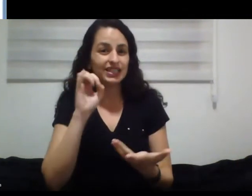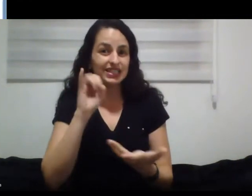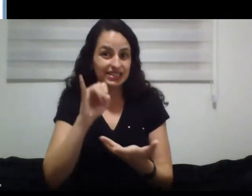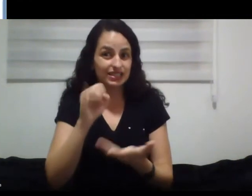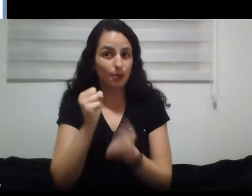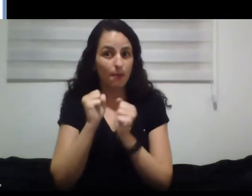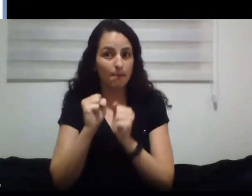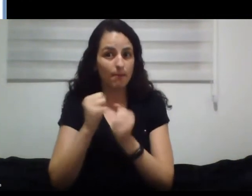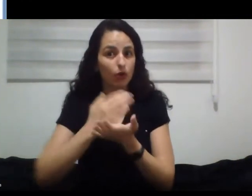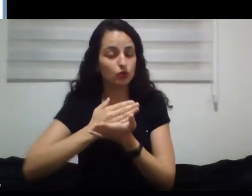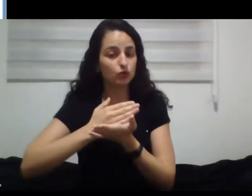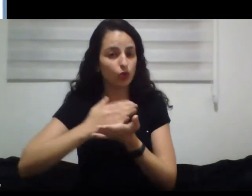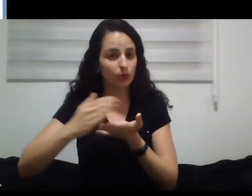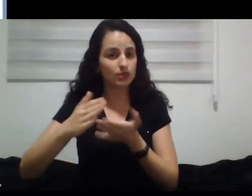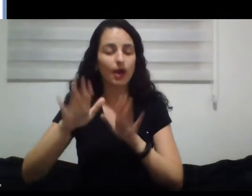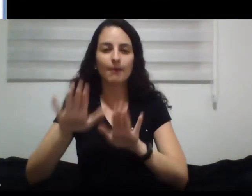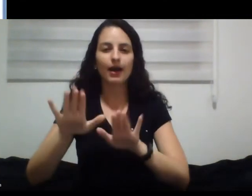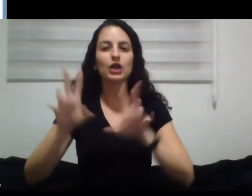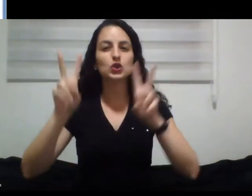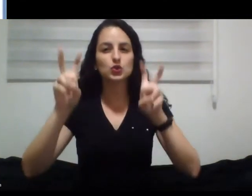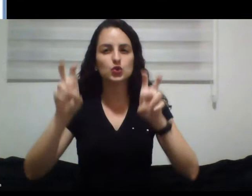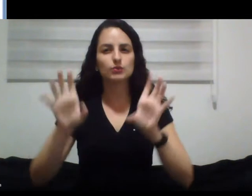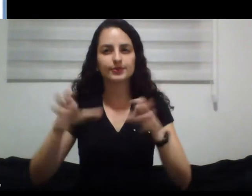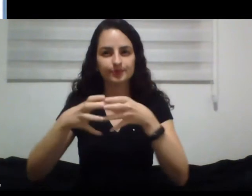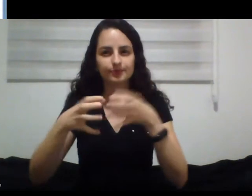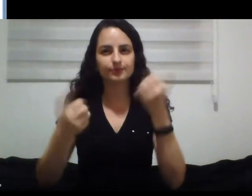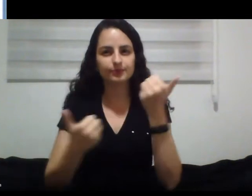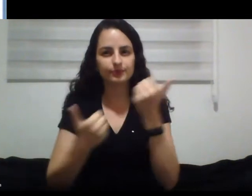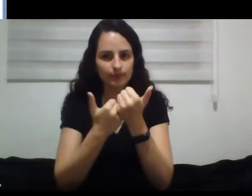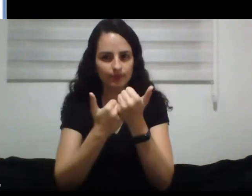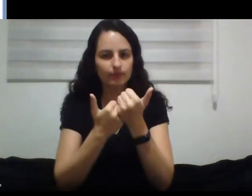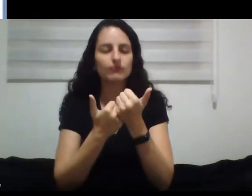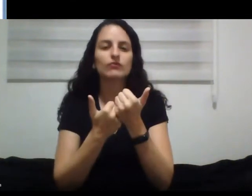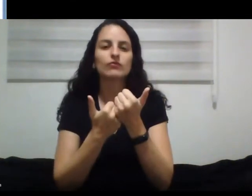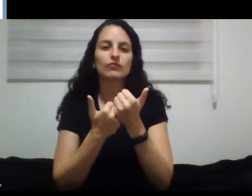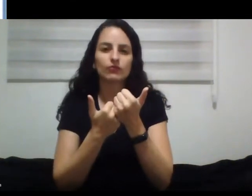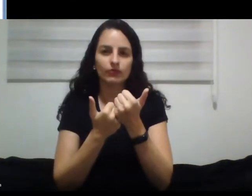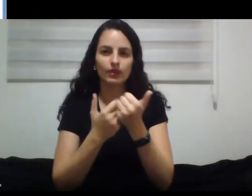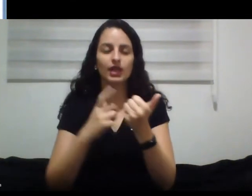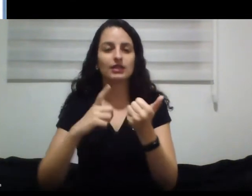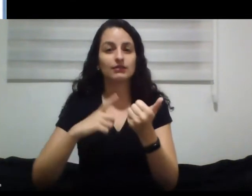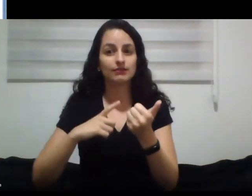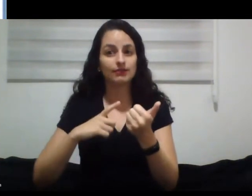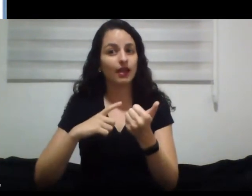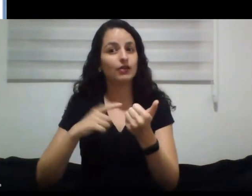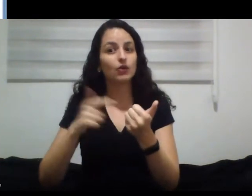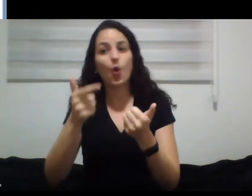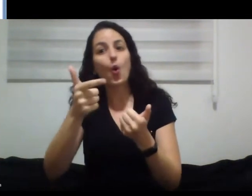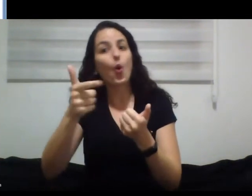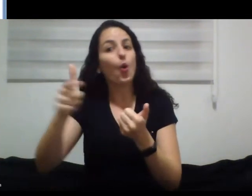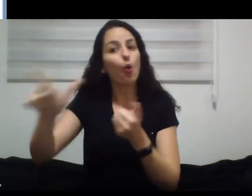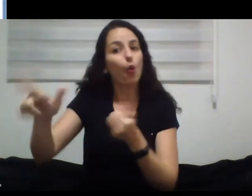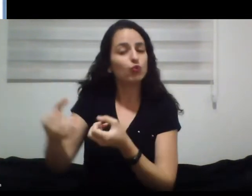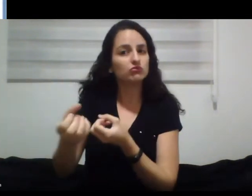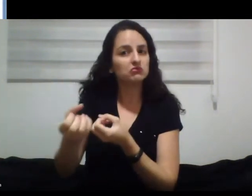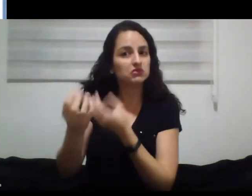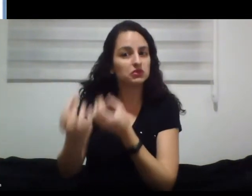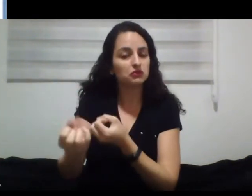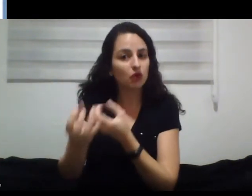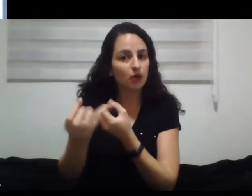pergunta desse excesso de trabalho, pensar pessoas mesmo nessa questão de monitoramento, pelo